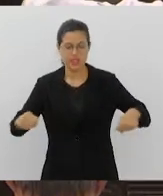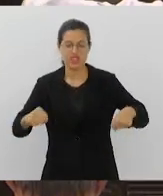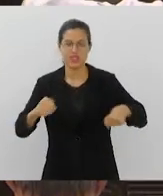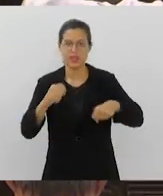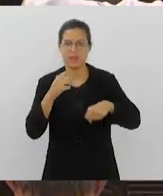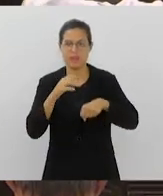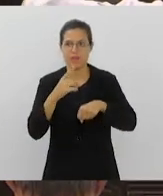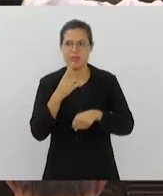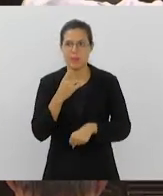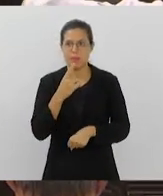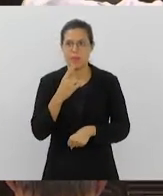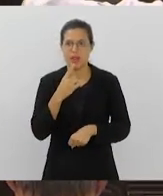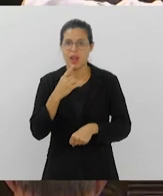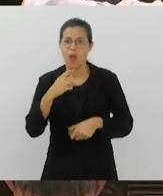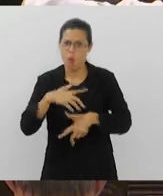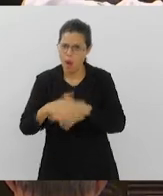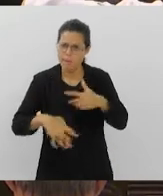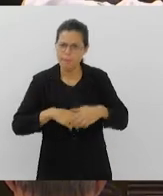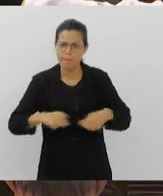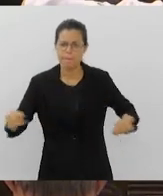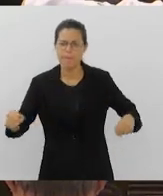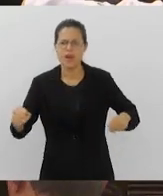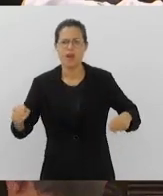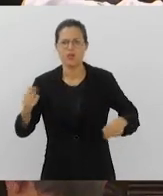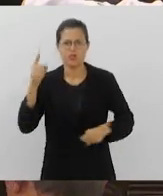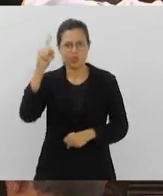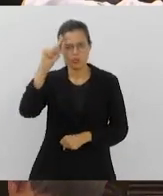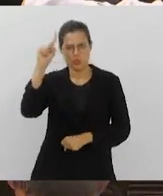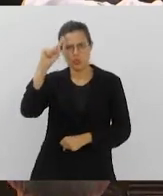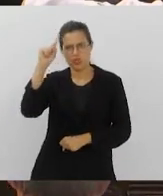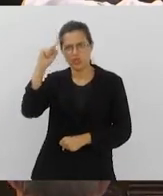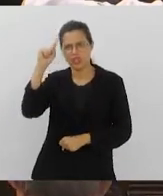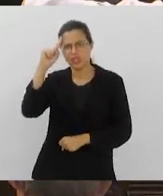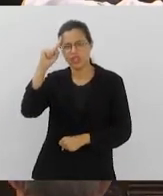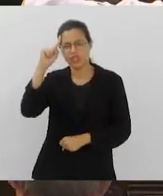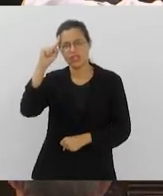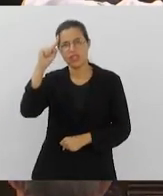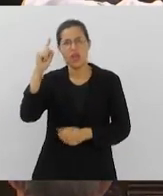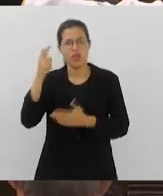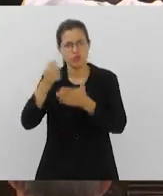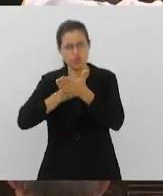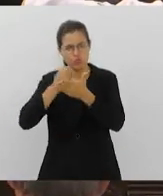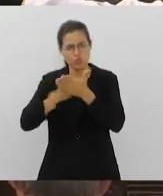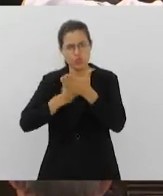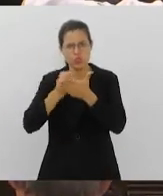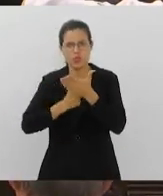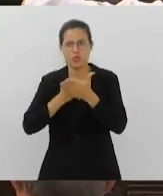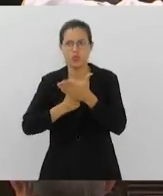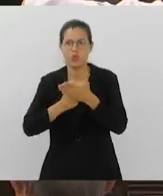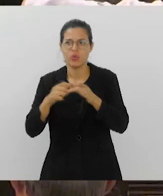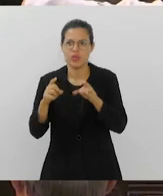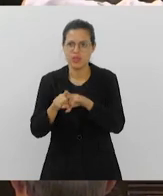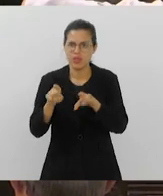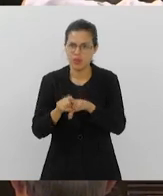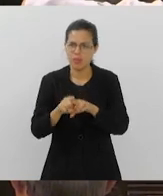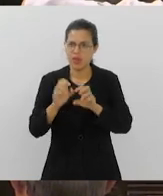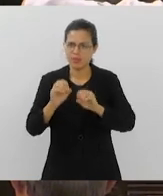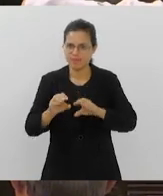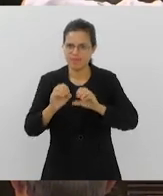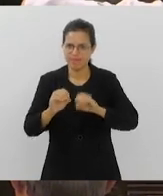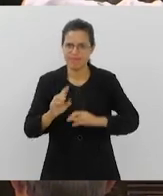amarro a minha faixa vermelha no meu kimono todos os dias e luto e dou aula. E fui